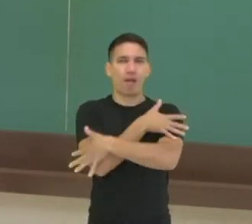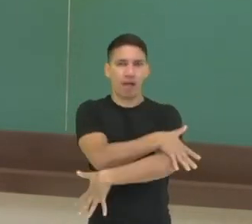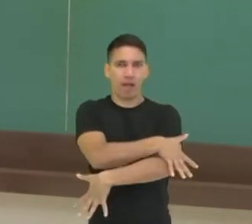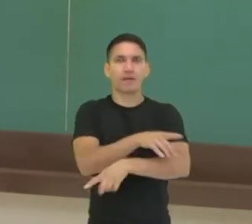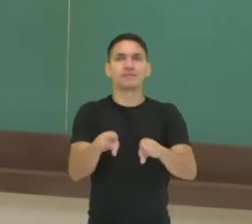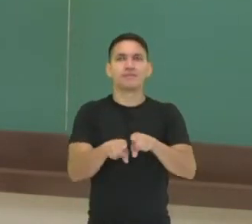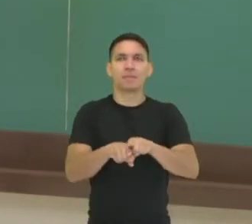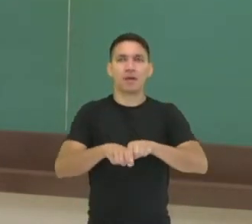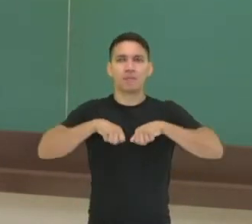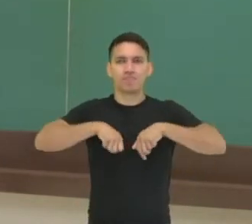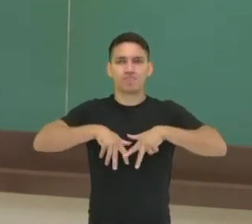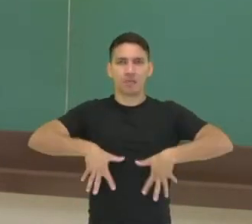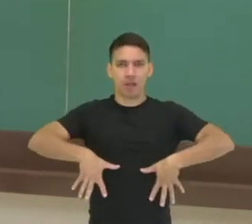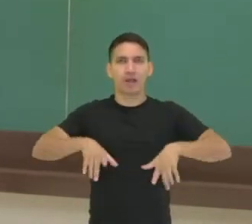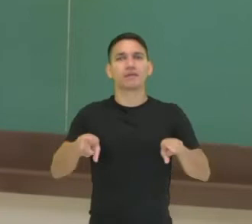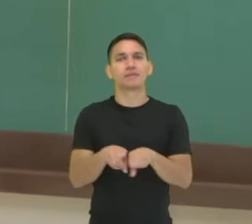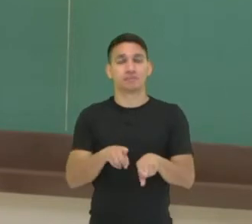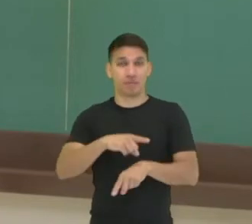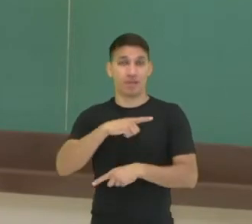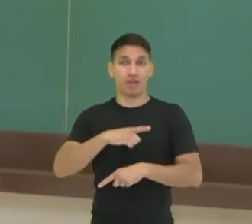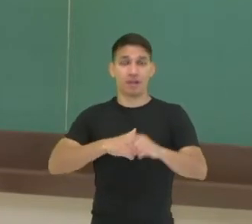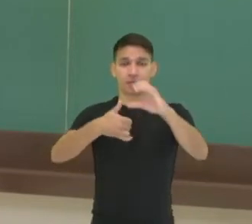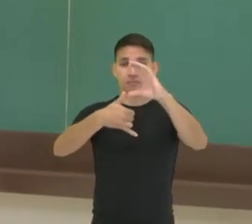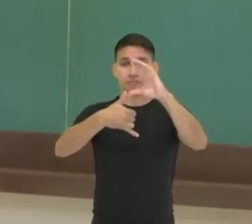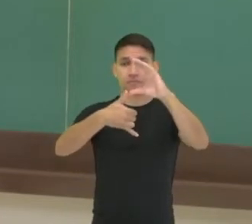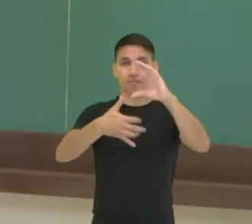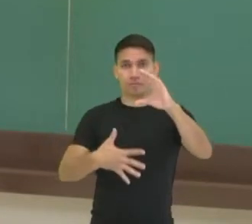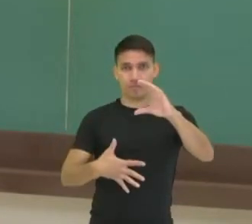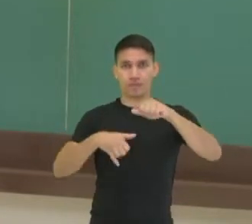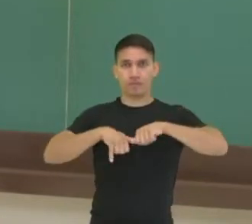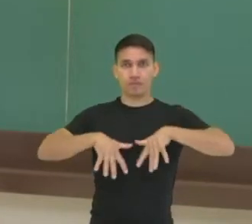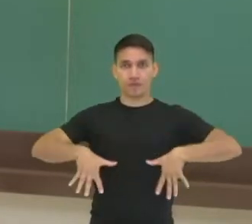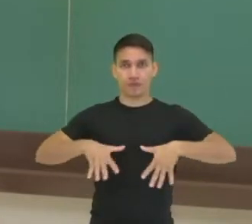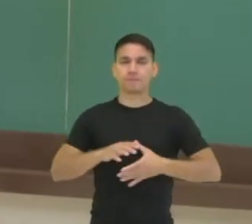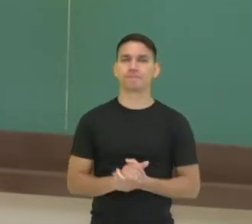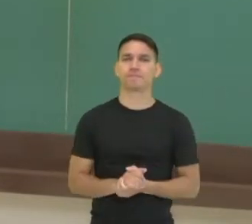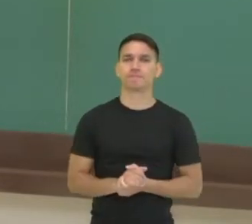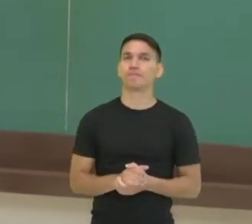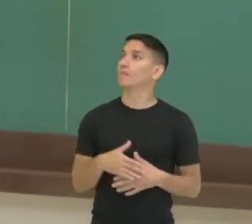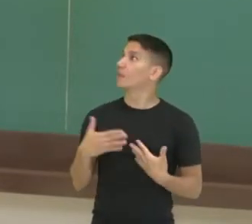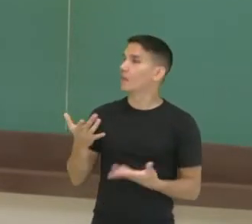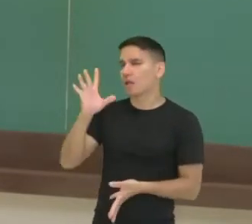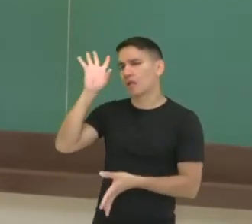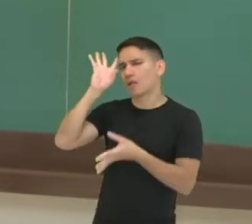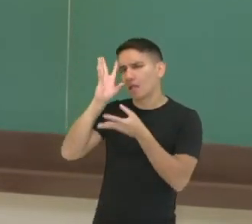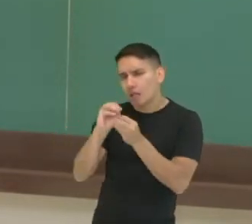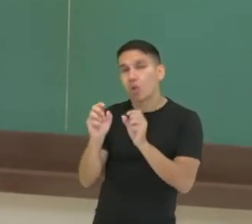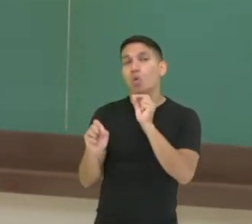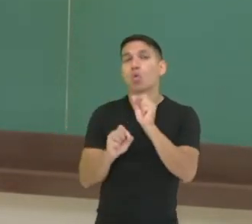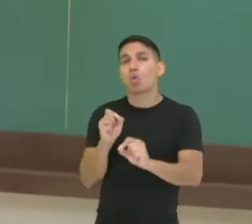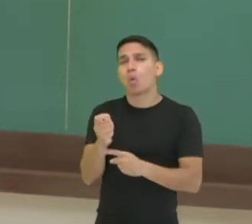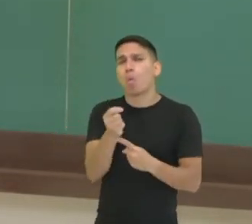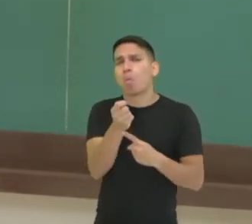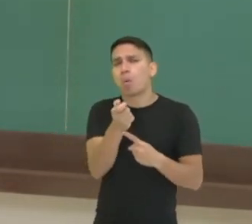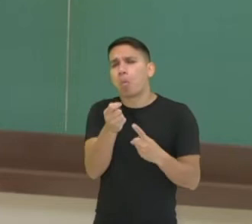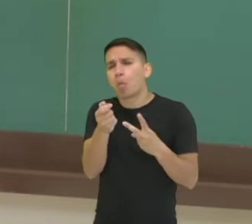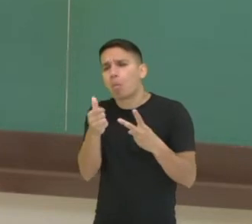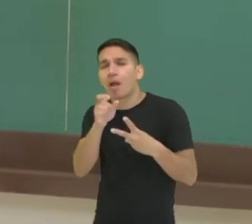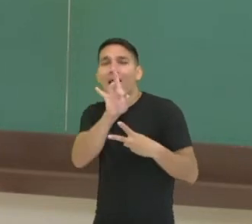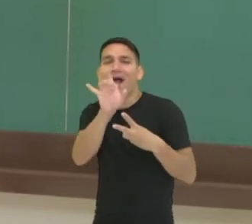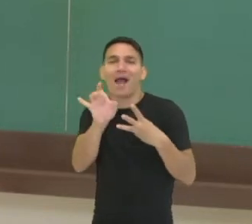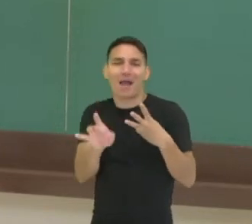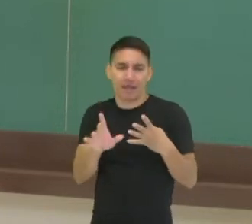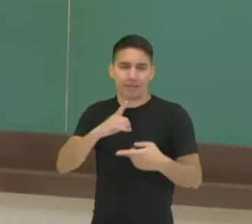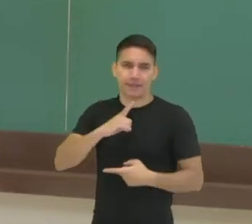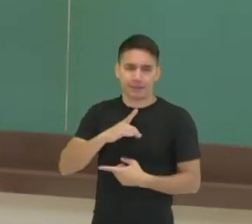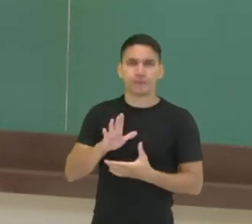e gânglios, sistema nervoso periférico. E agora a gente vai conhecer um pouquinho sobre cada uma dessas duas